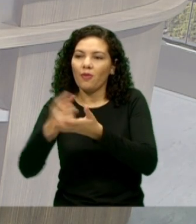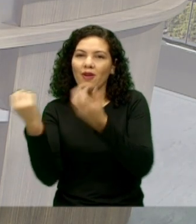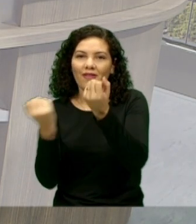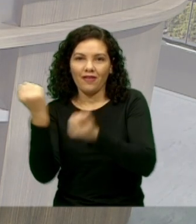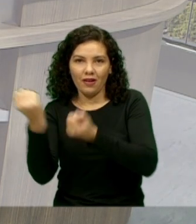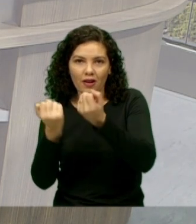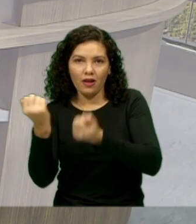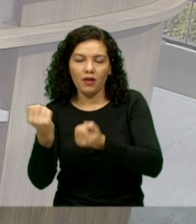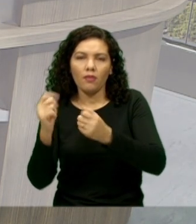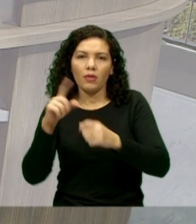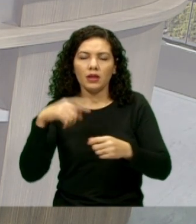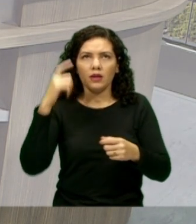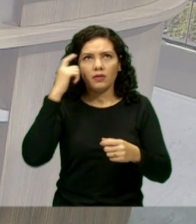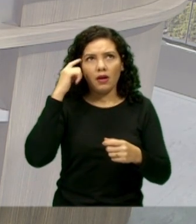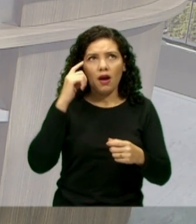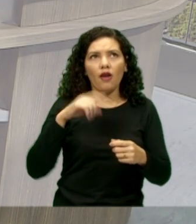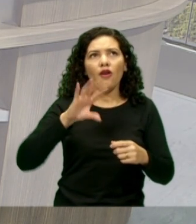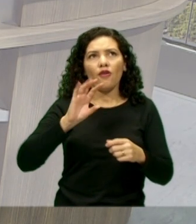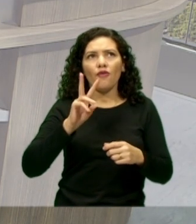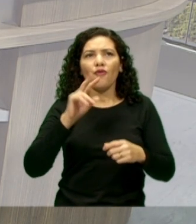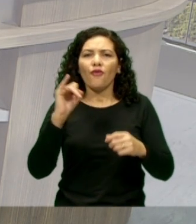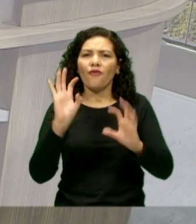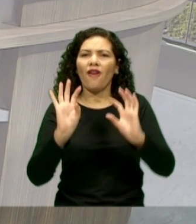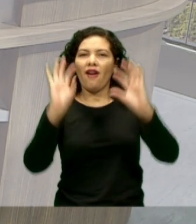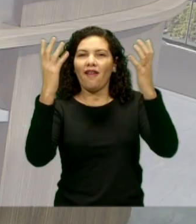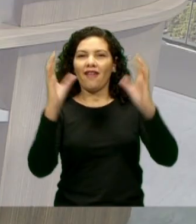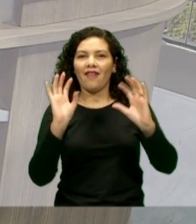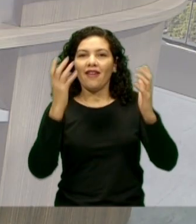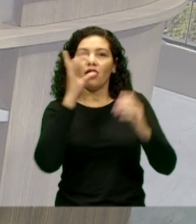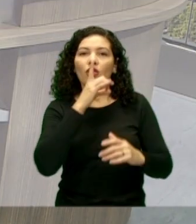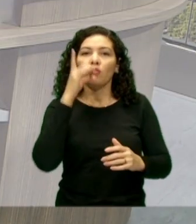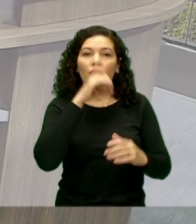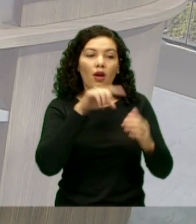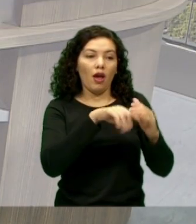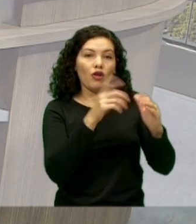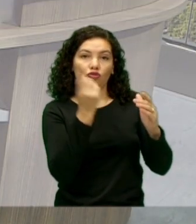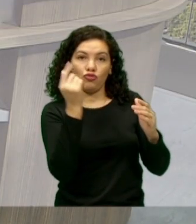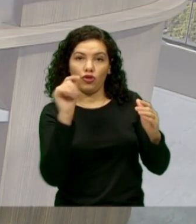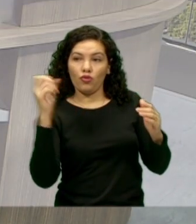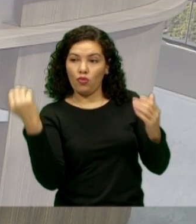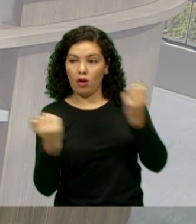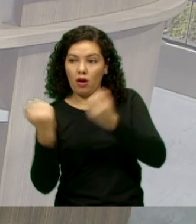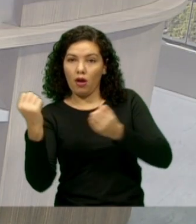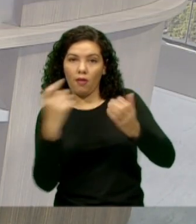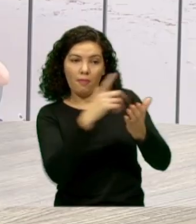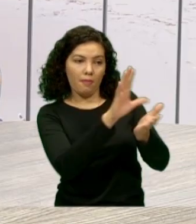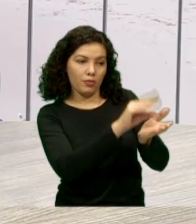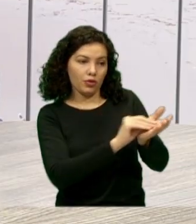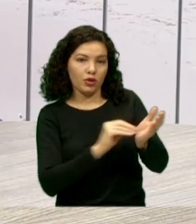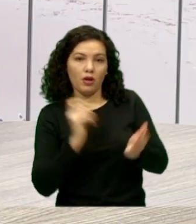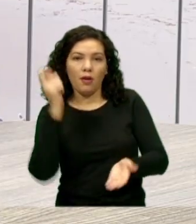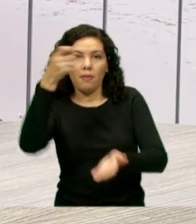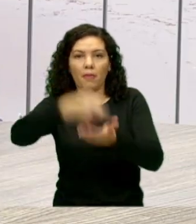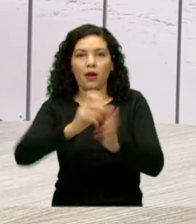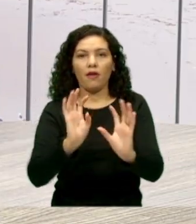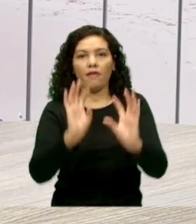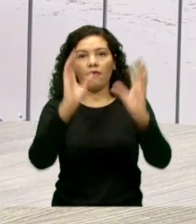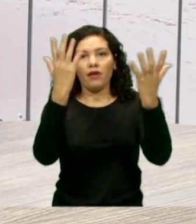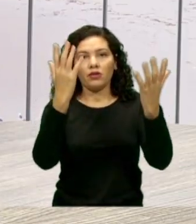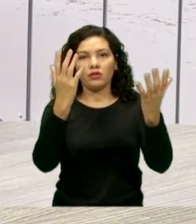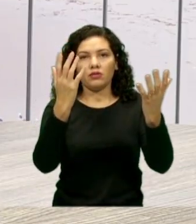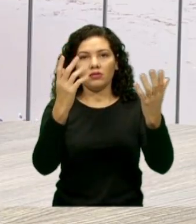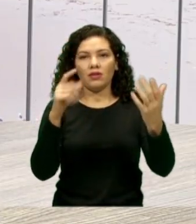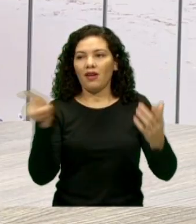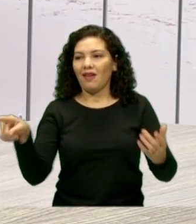fazer uma festa no domingo e pega o dinheiro da poupança do carro para pagar a festa. Isso não